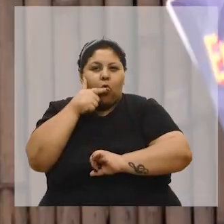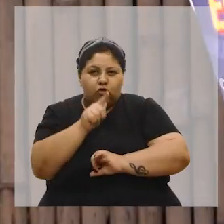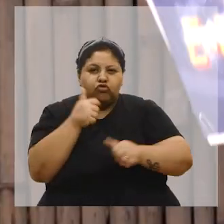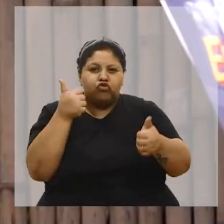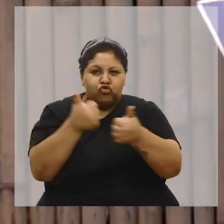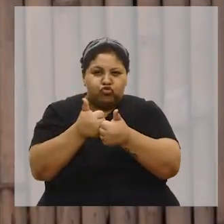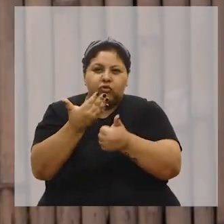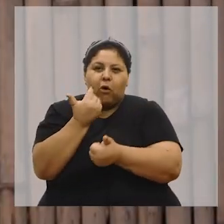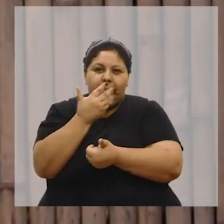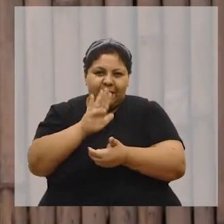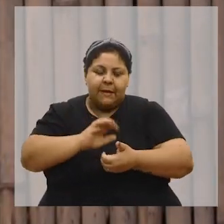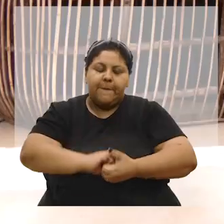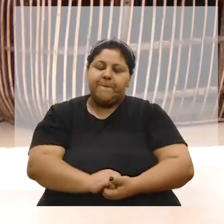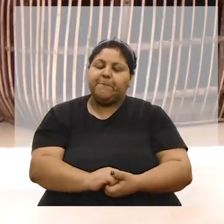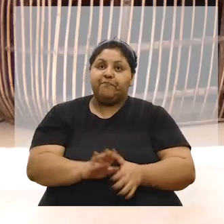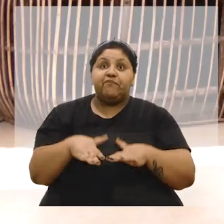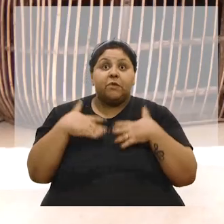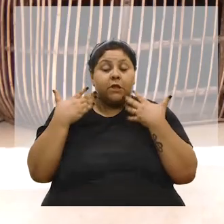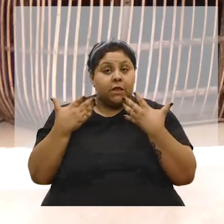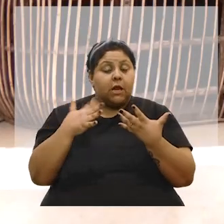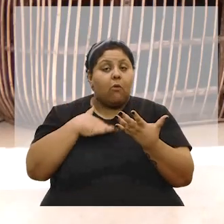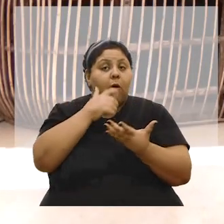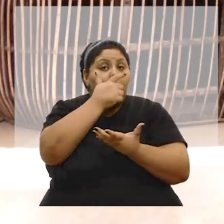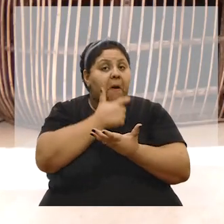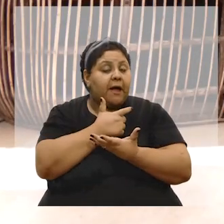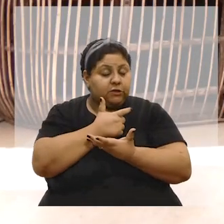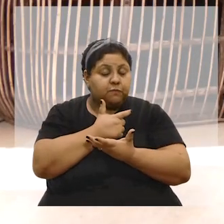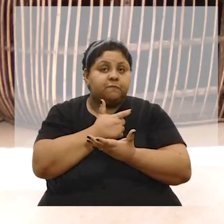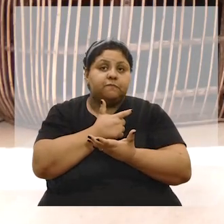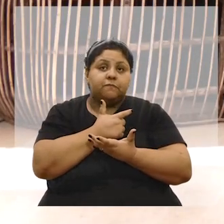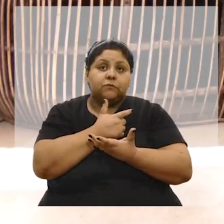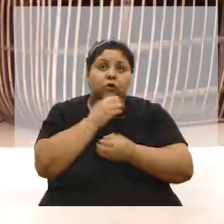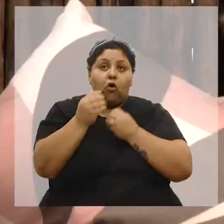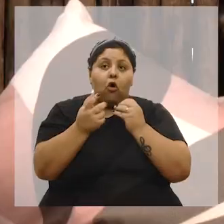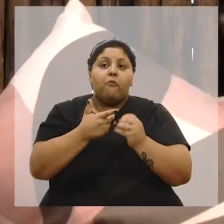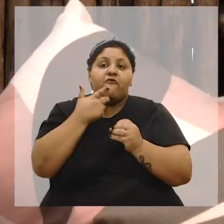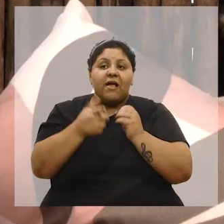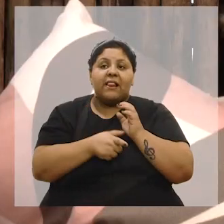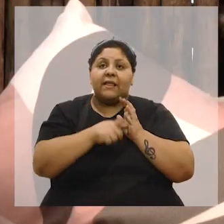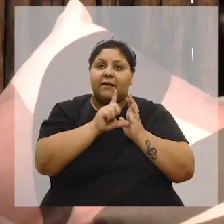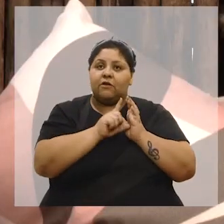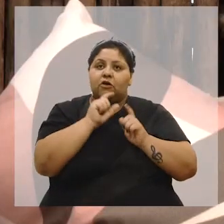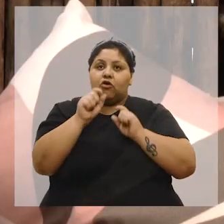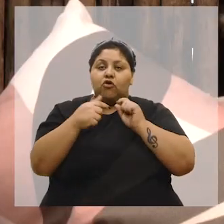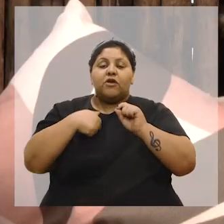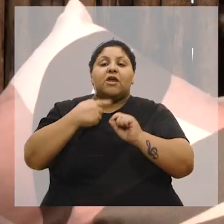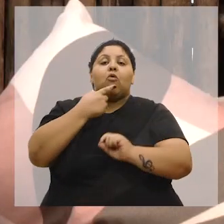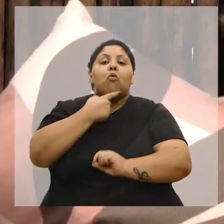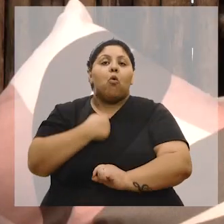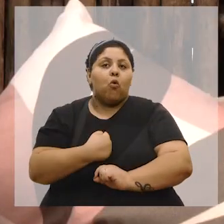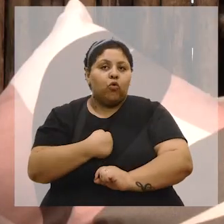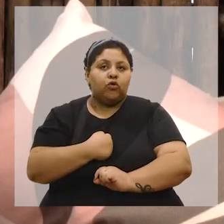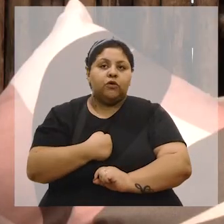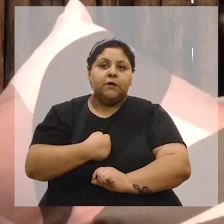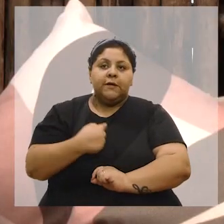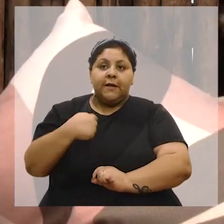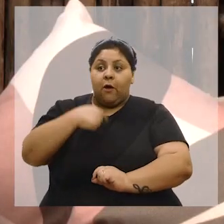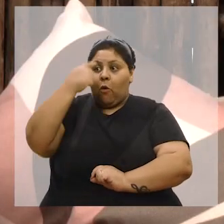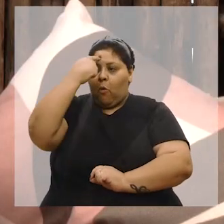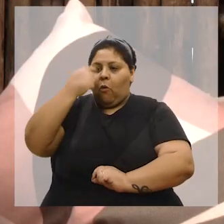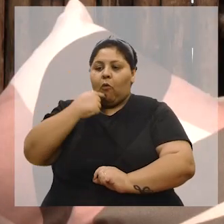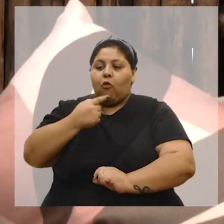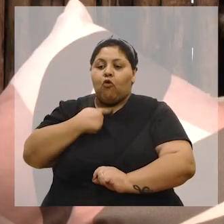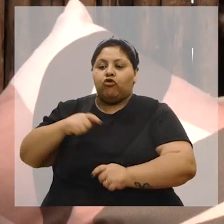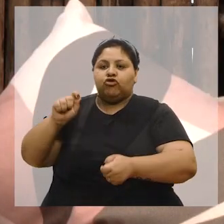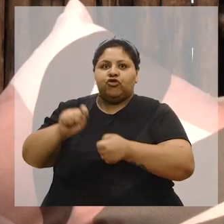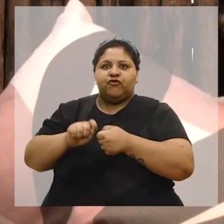isso através dos pratos. Então, eu acho que é como eu falei antes, é o que eu gosto, é o que eu me identifico, é